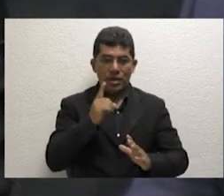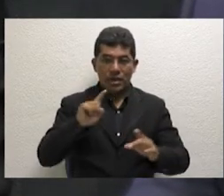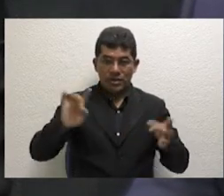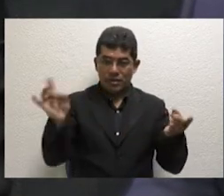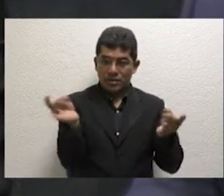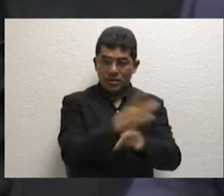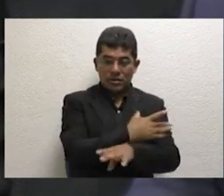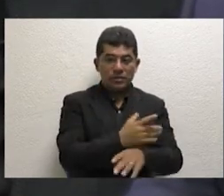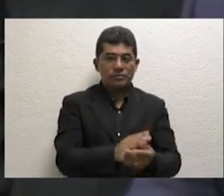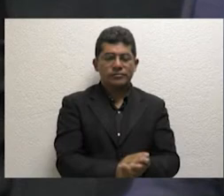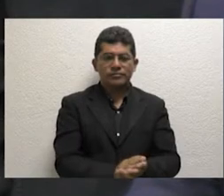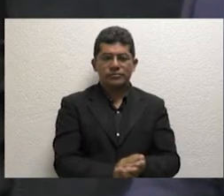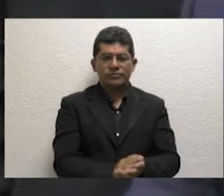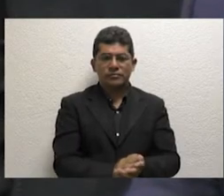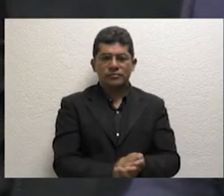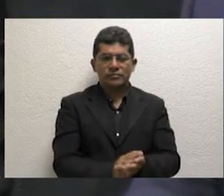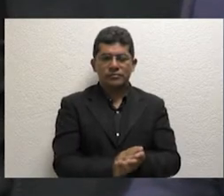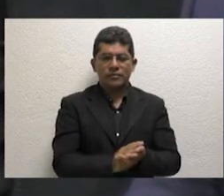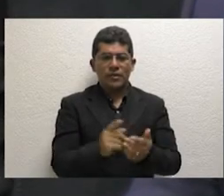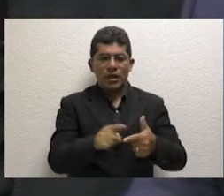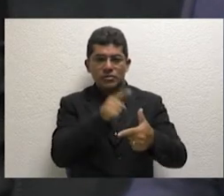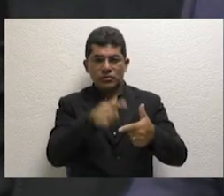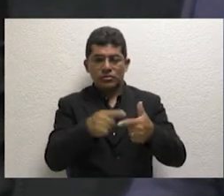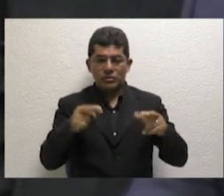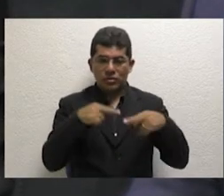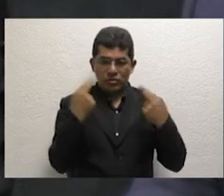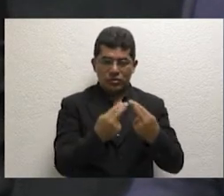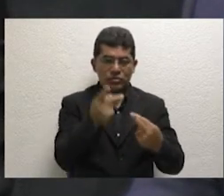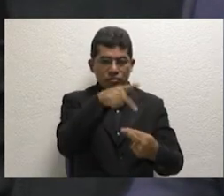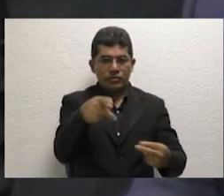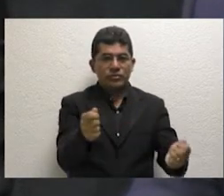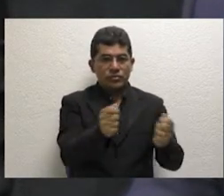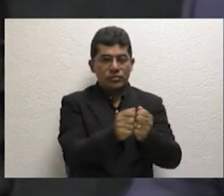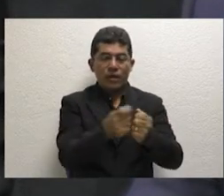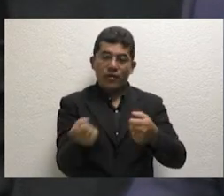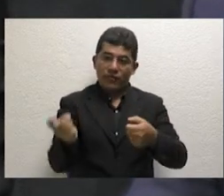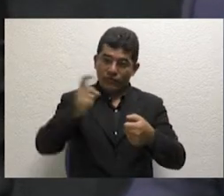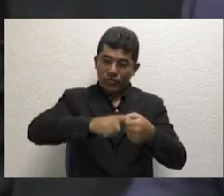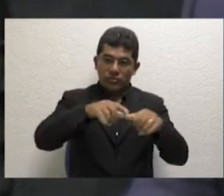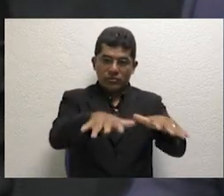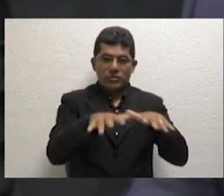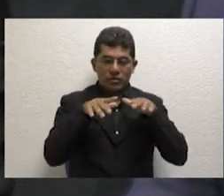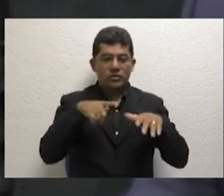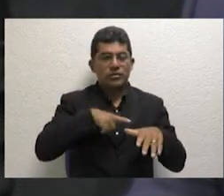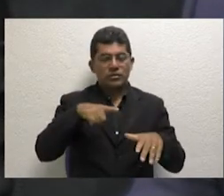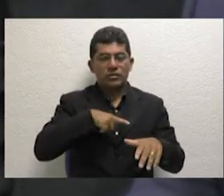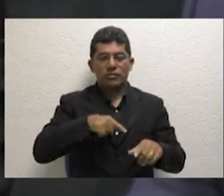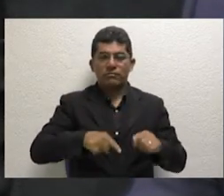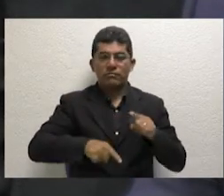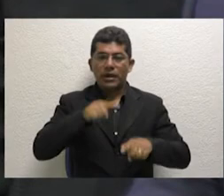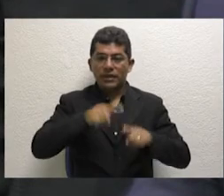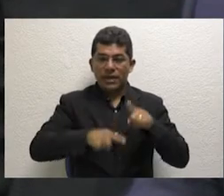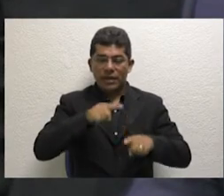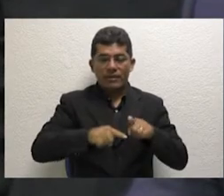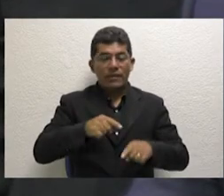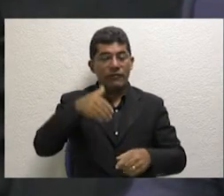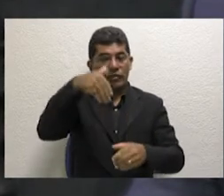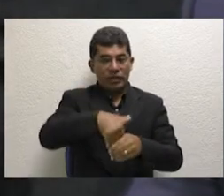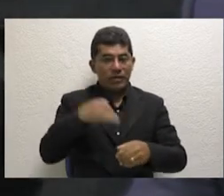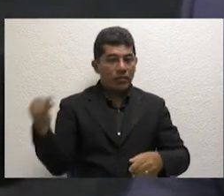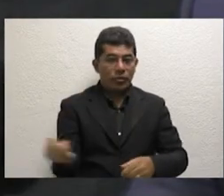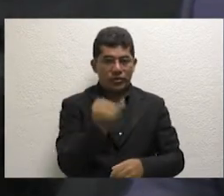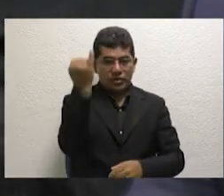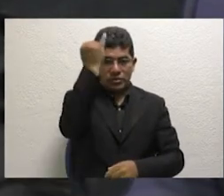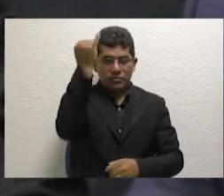terminem a segunda fase dessa reunião com os professores voltem a plenária porque nós temos uma matéria importante para ser votada